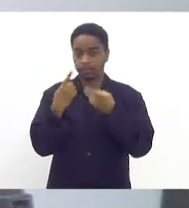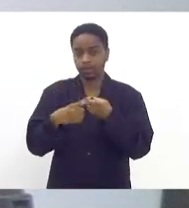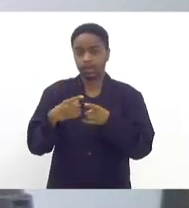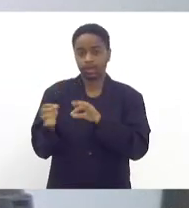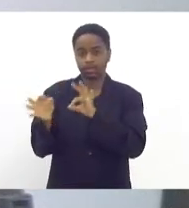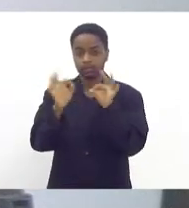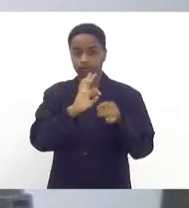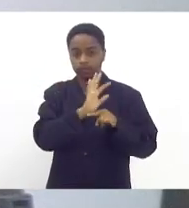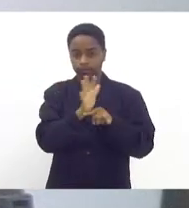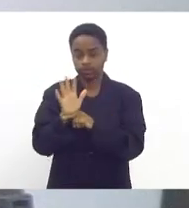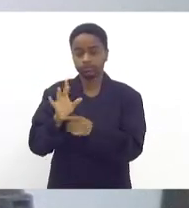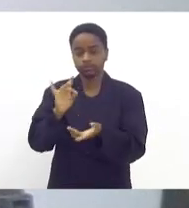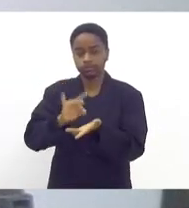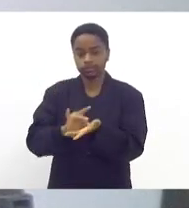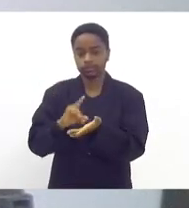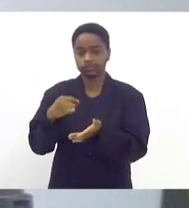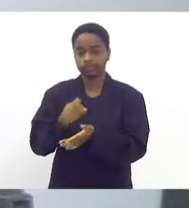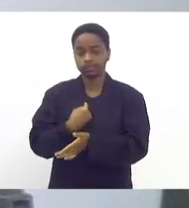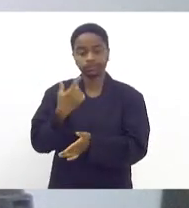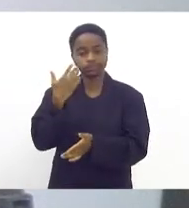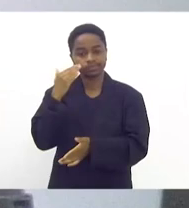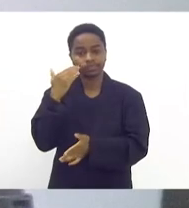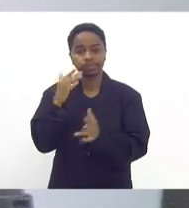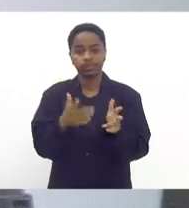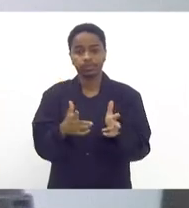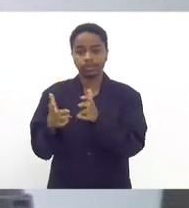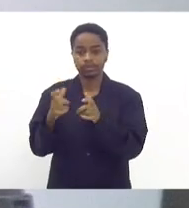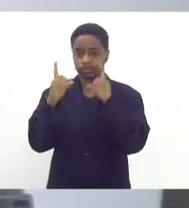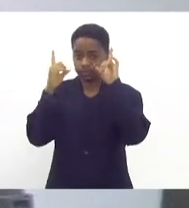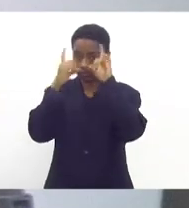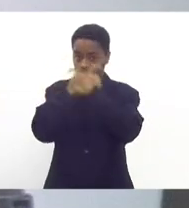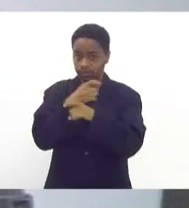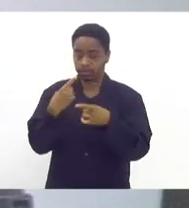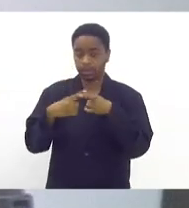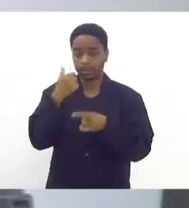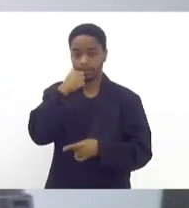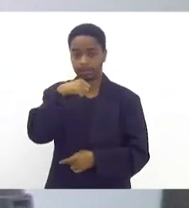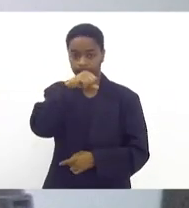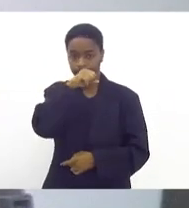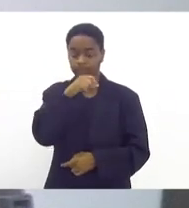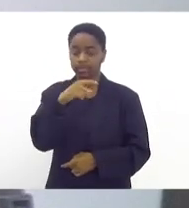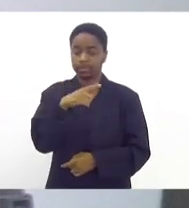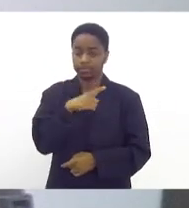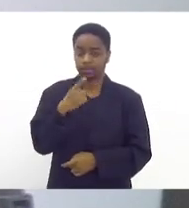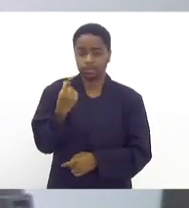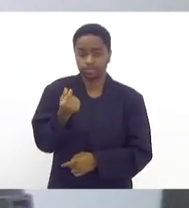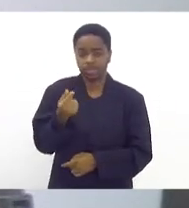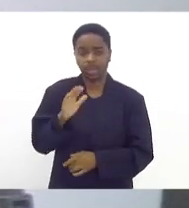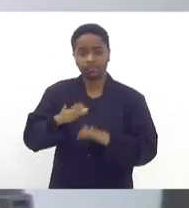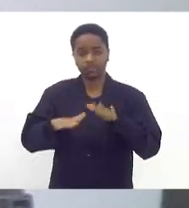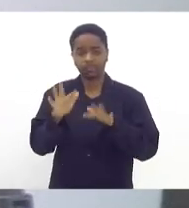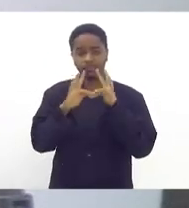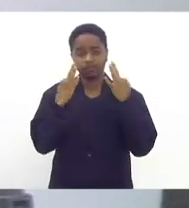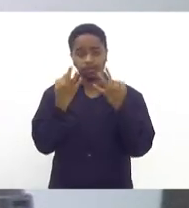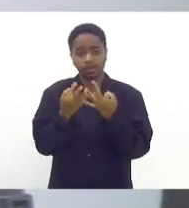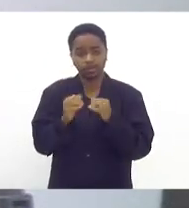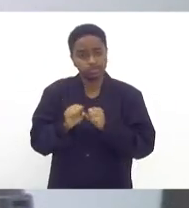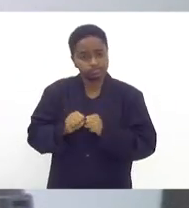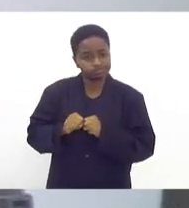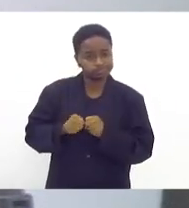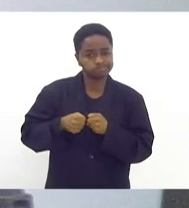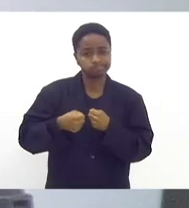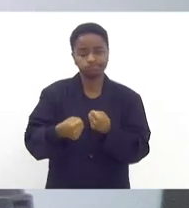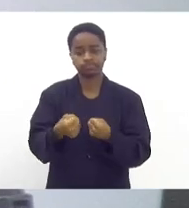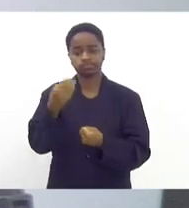V realmente a dificuldade das mães que tem condições fazem um esforço as famílias fazem um esforço muito grande